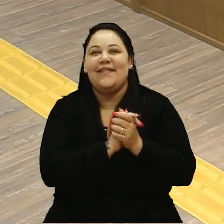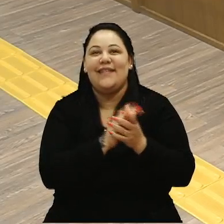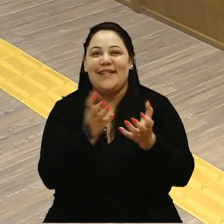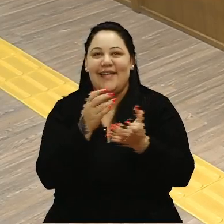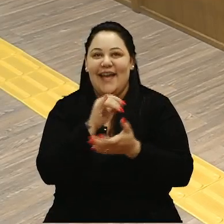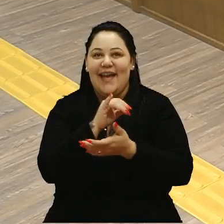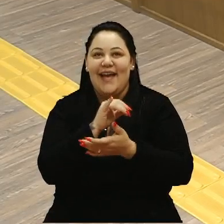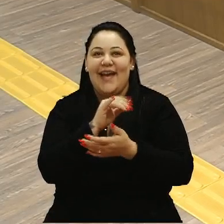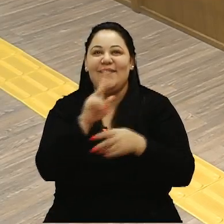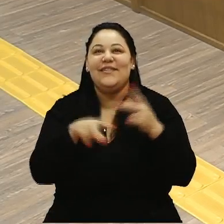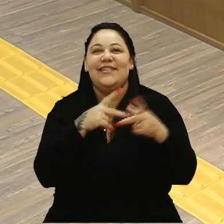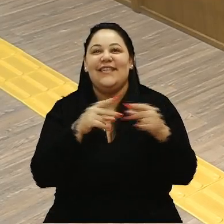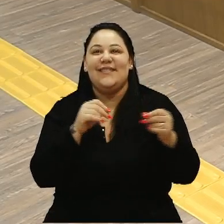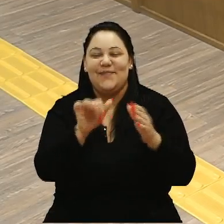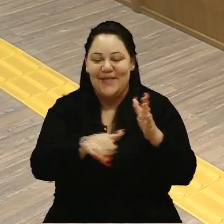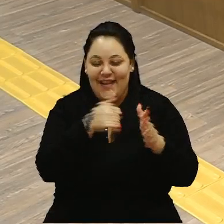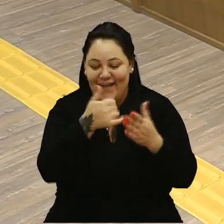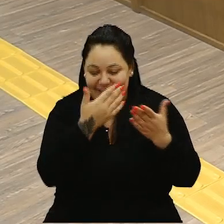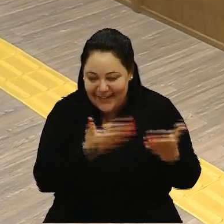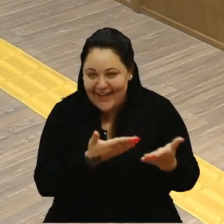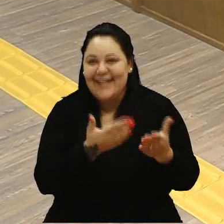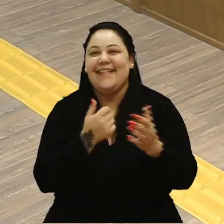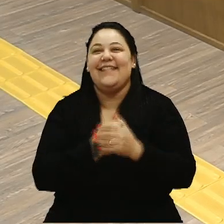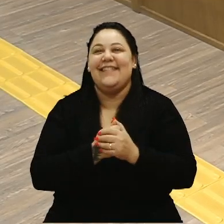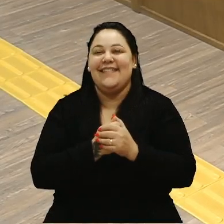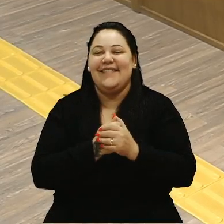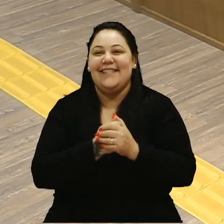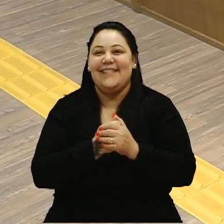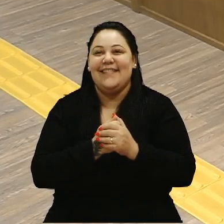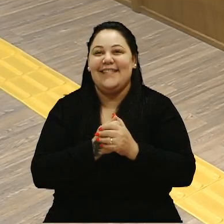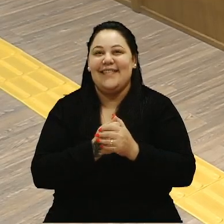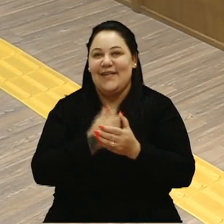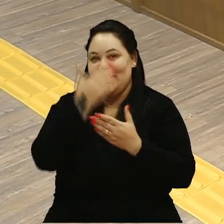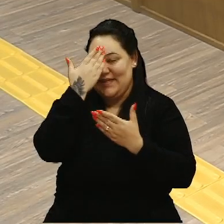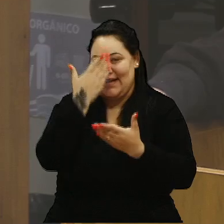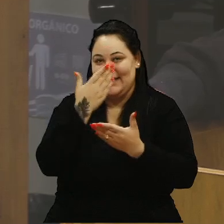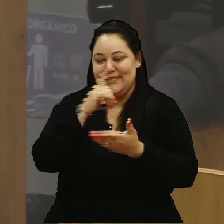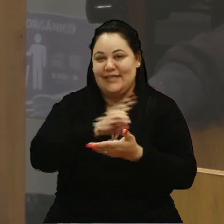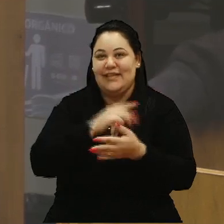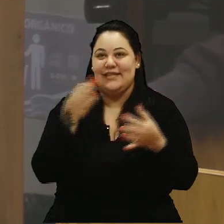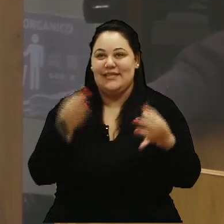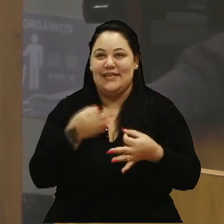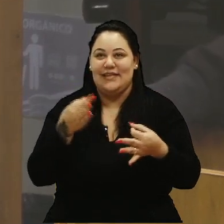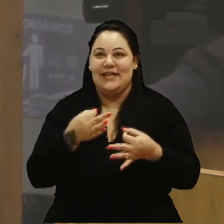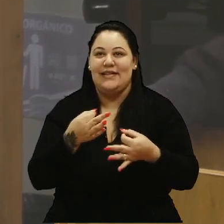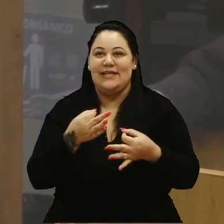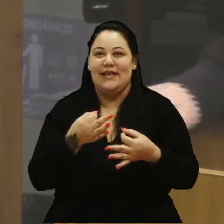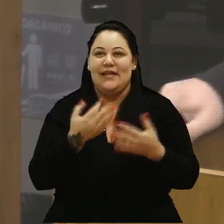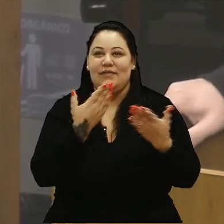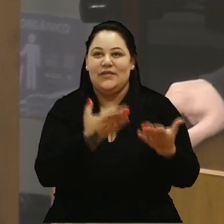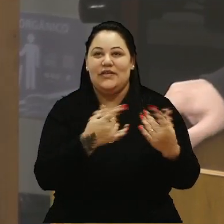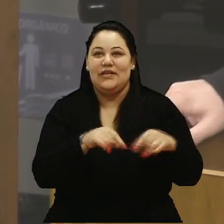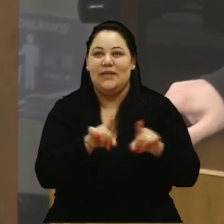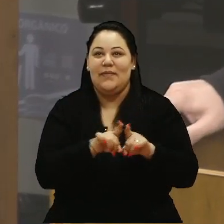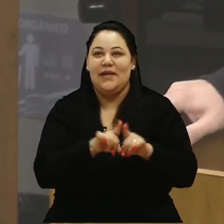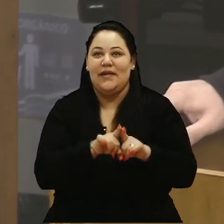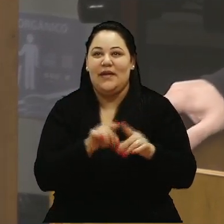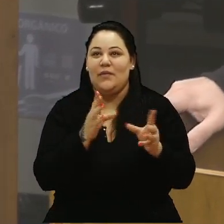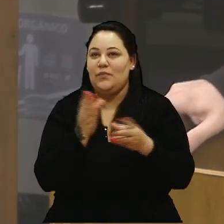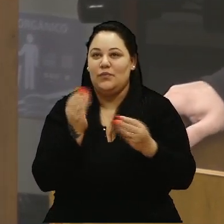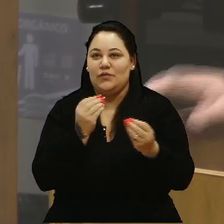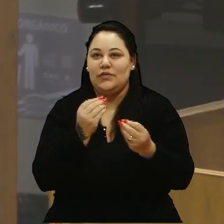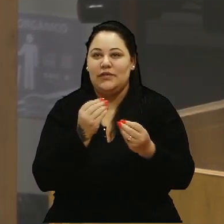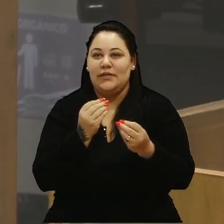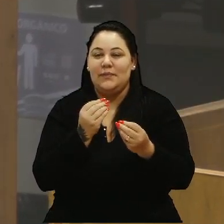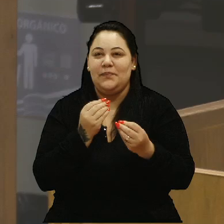que esse, Caleb? Então, obrigado da gentileza. Tenho certeza que a minha posição quanto ao senhor também é de muita